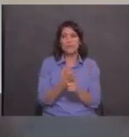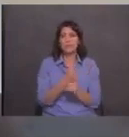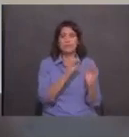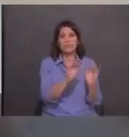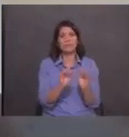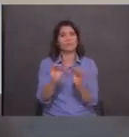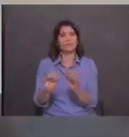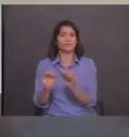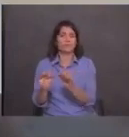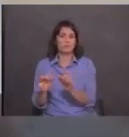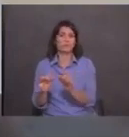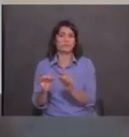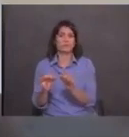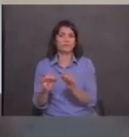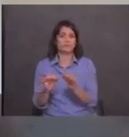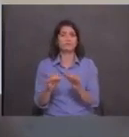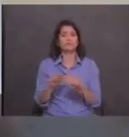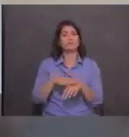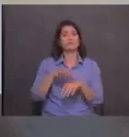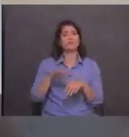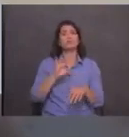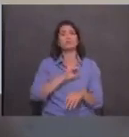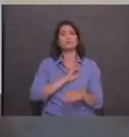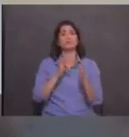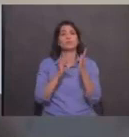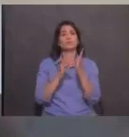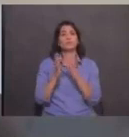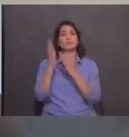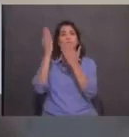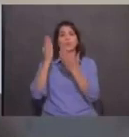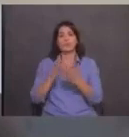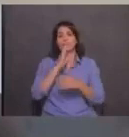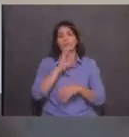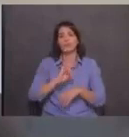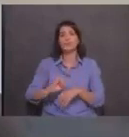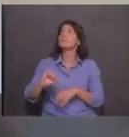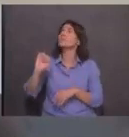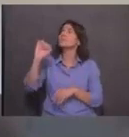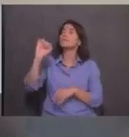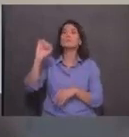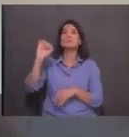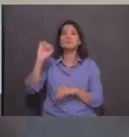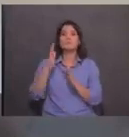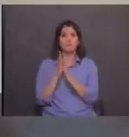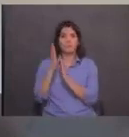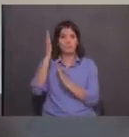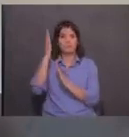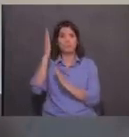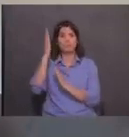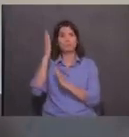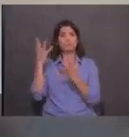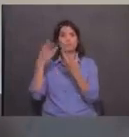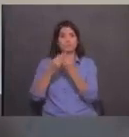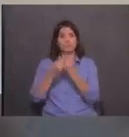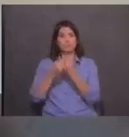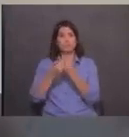necessidades. Por nosso Senhor Jesus Cristo, vosso Filho, que é Deus, e